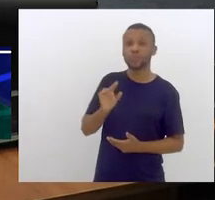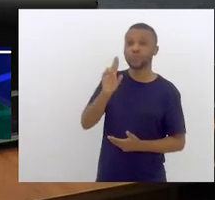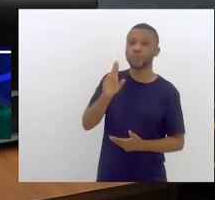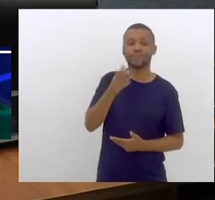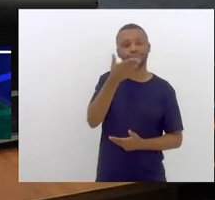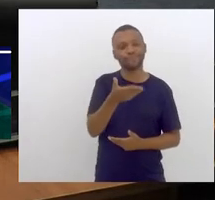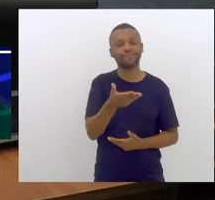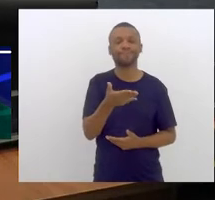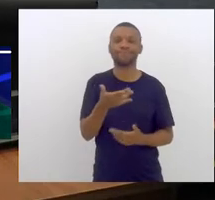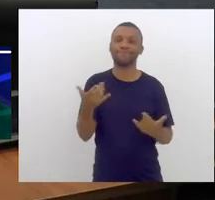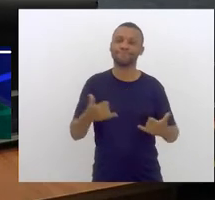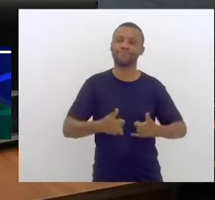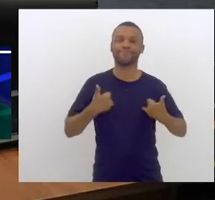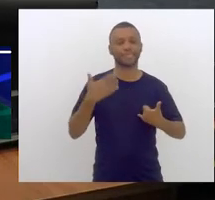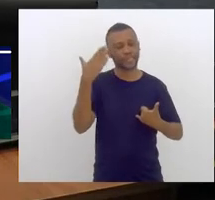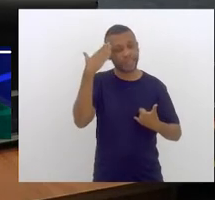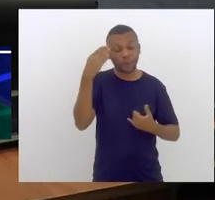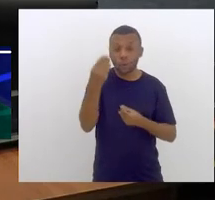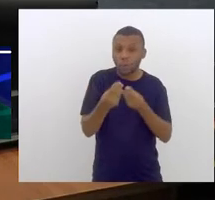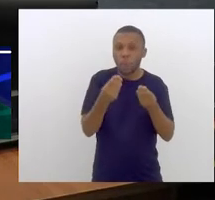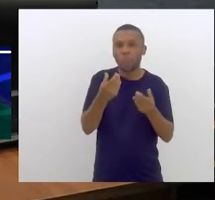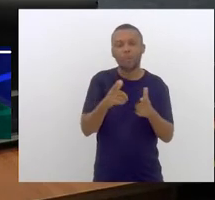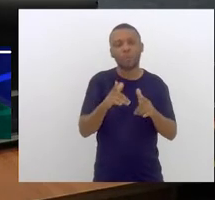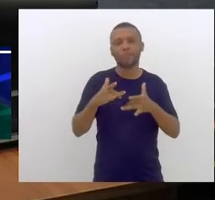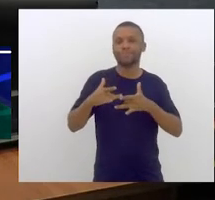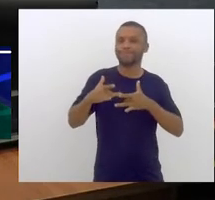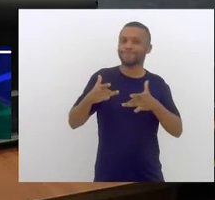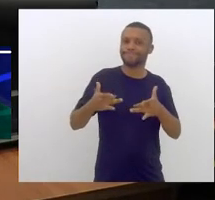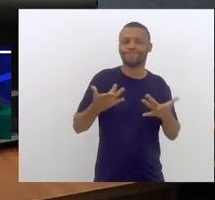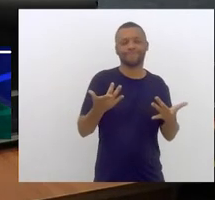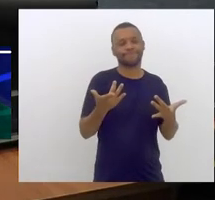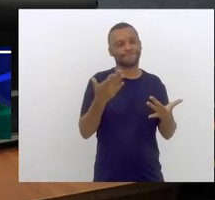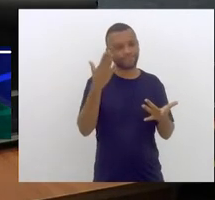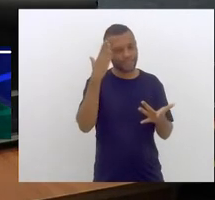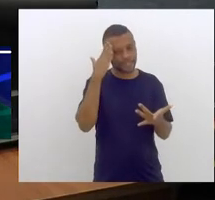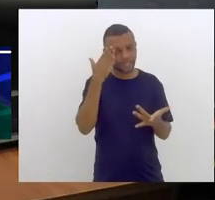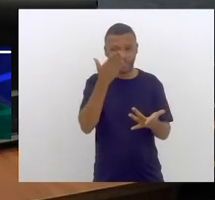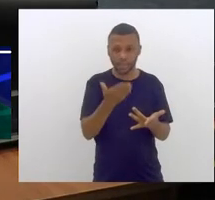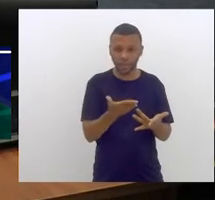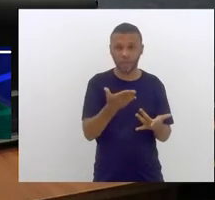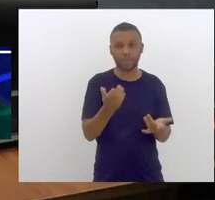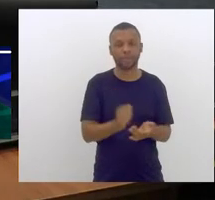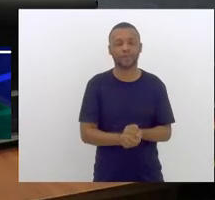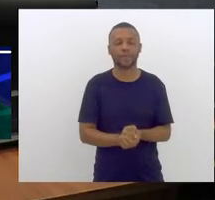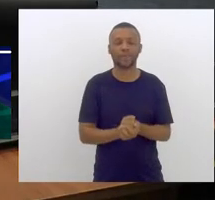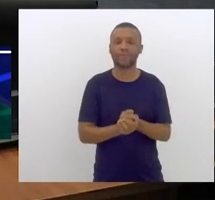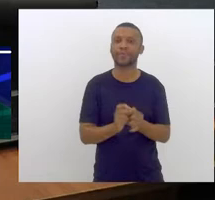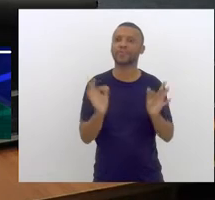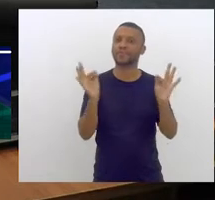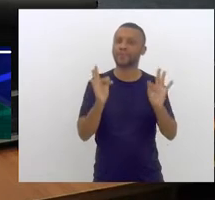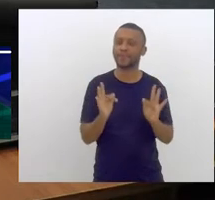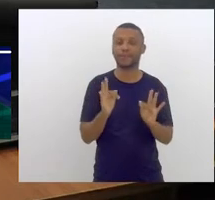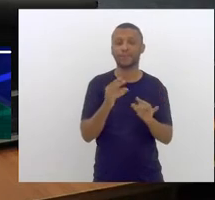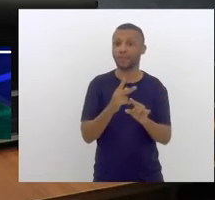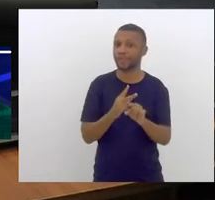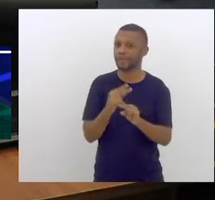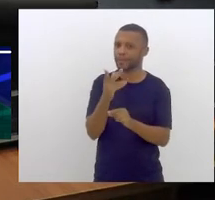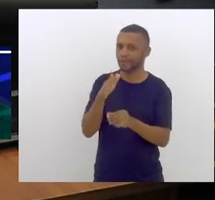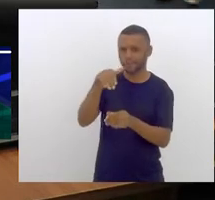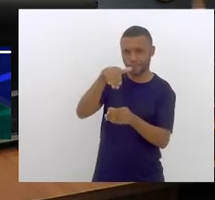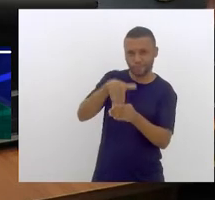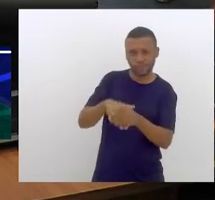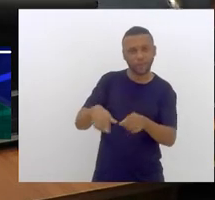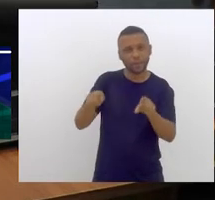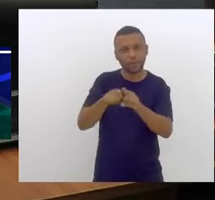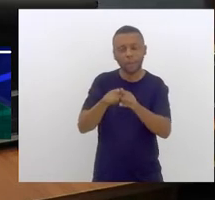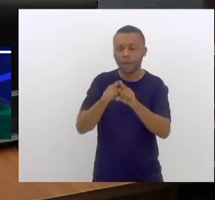o quanto eu prezo a sua pessoinha solidária, quanto eu fiquei contente com a sua reeleição, quanto eu fico contente